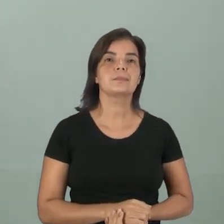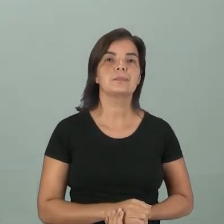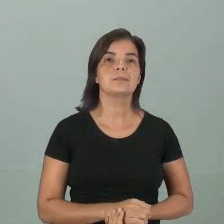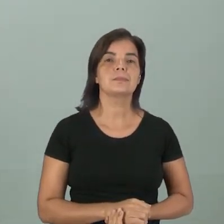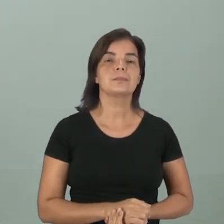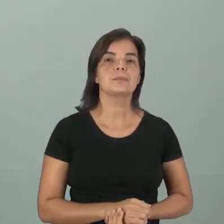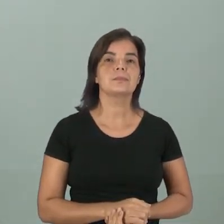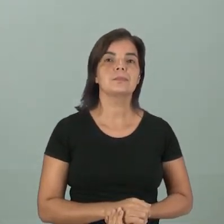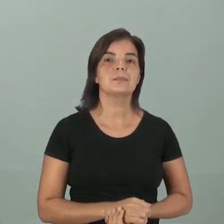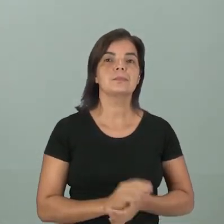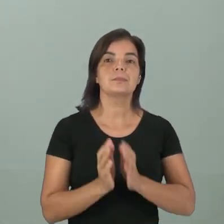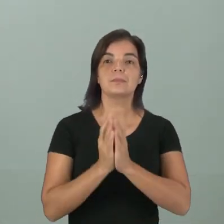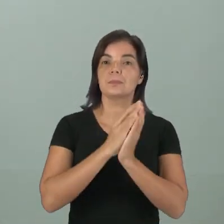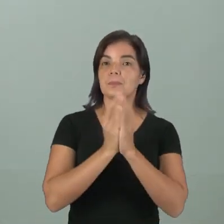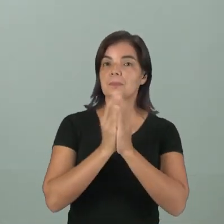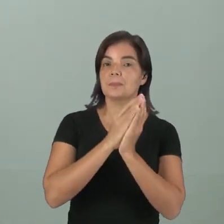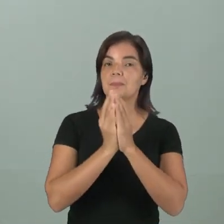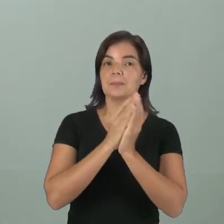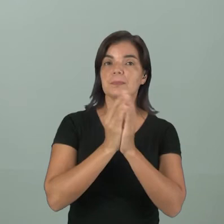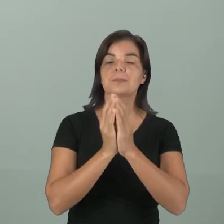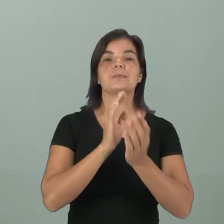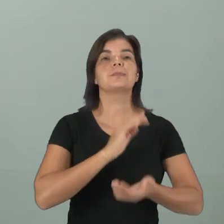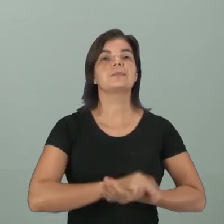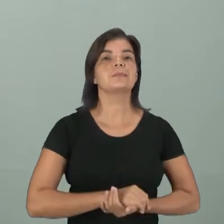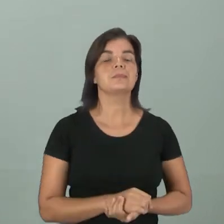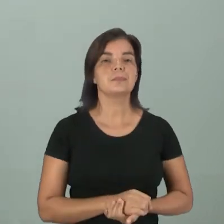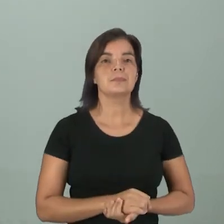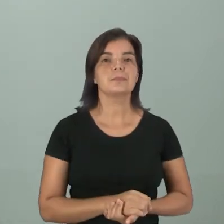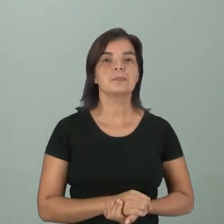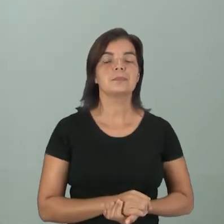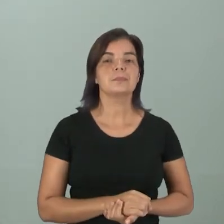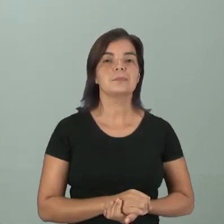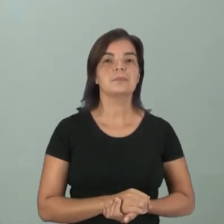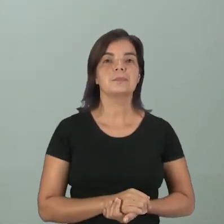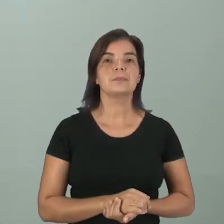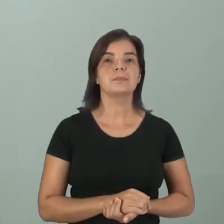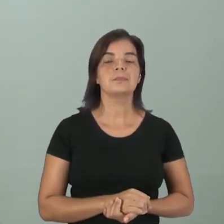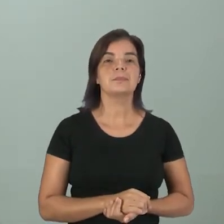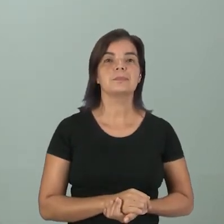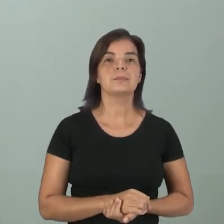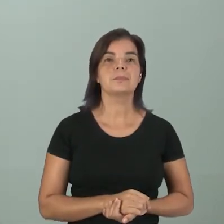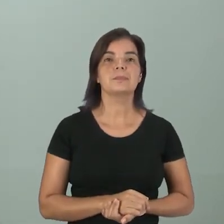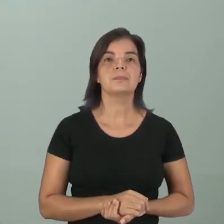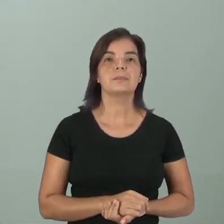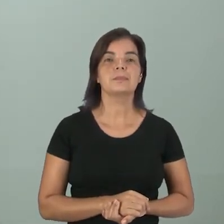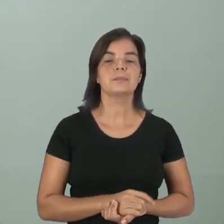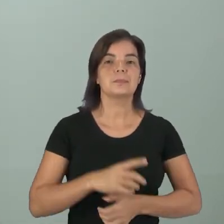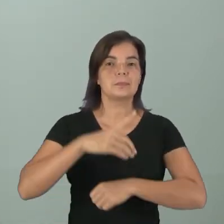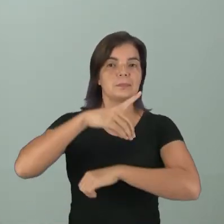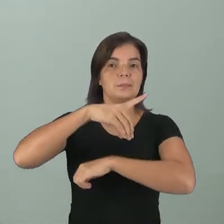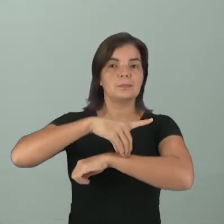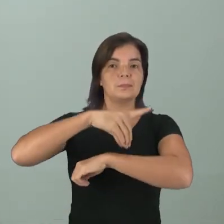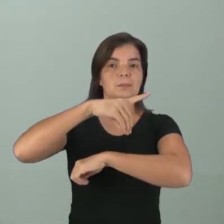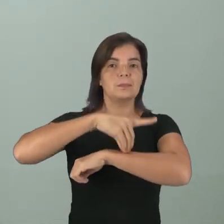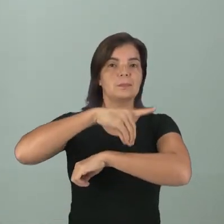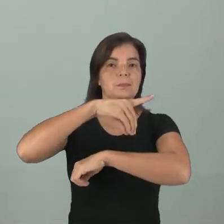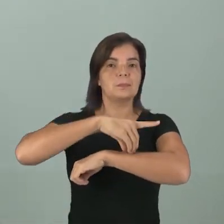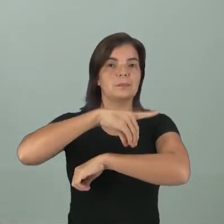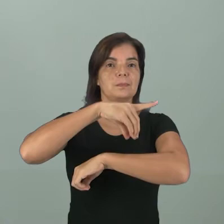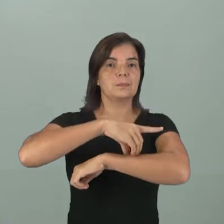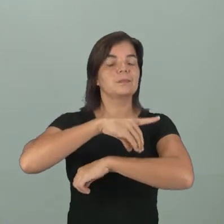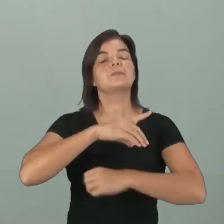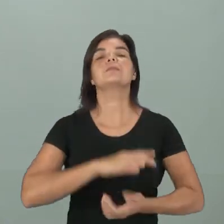ele separou os seus bonecos e ele separou também os